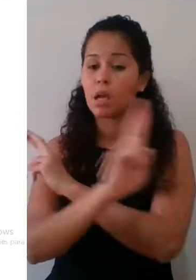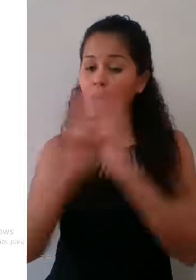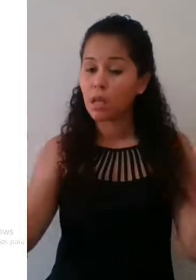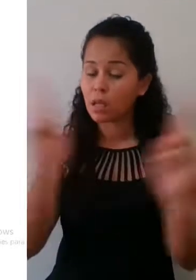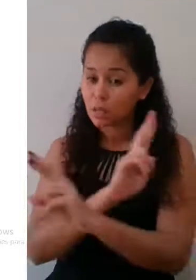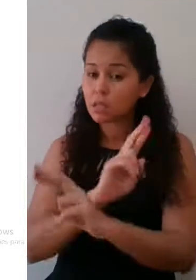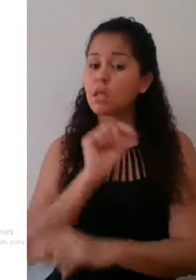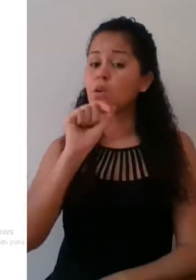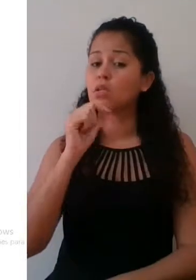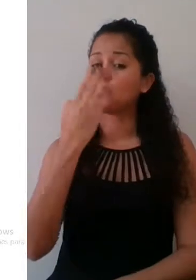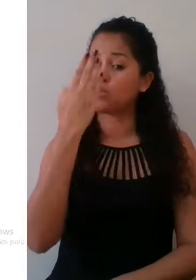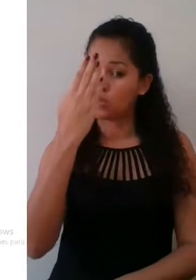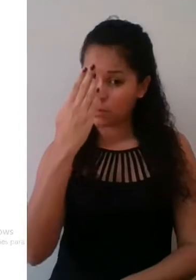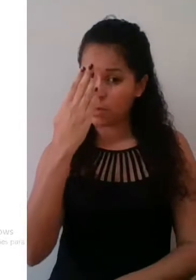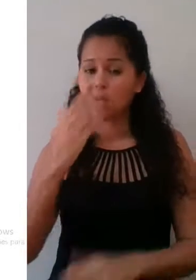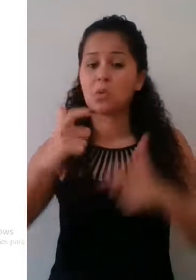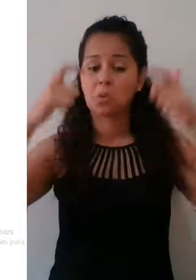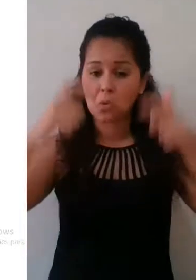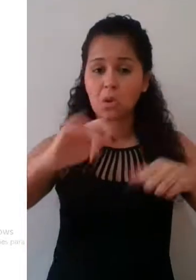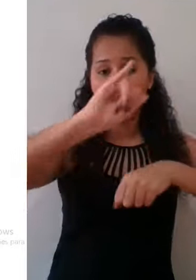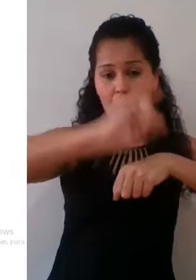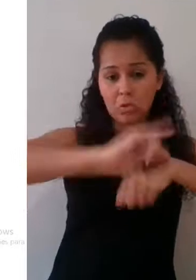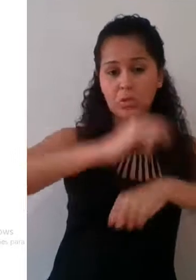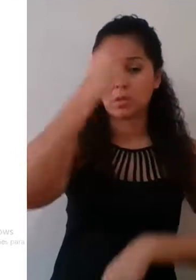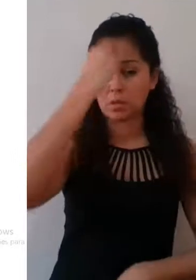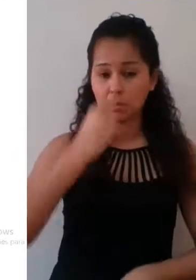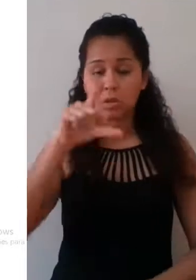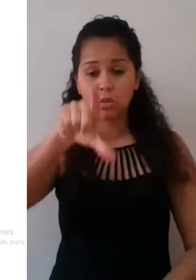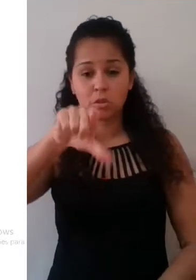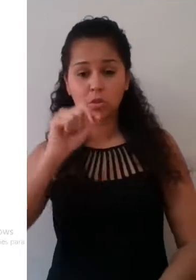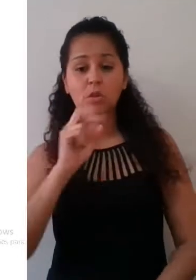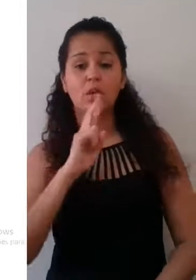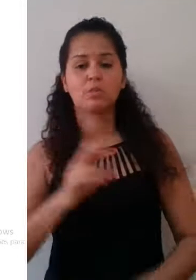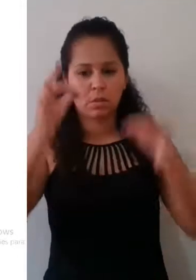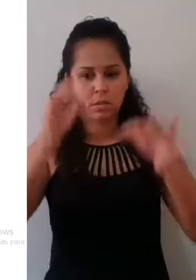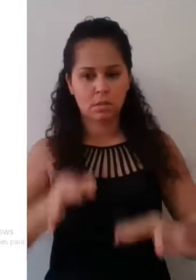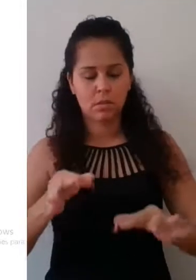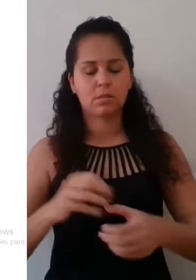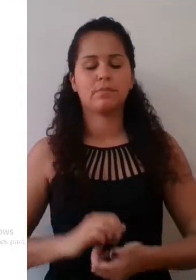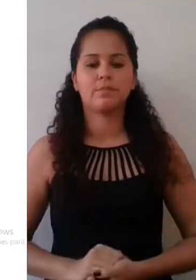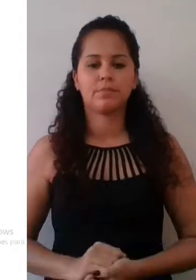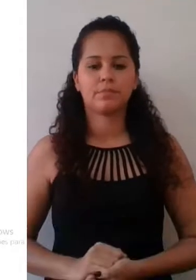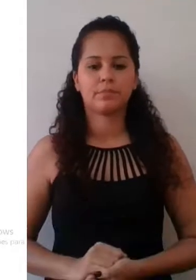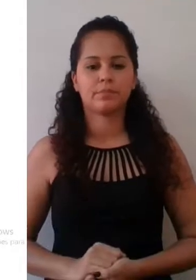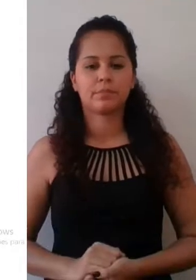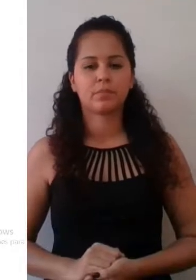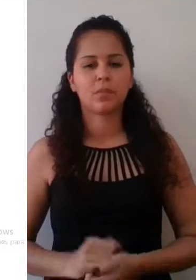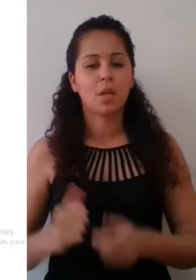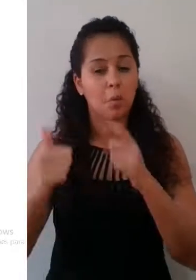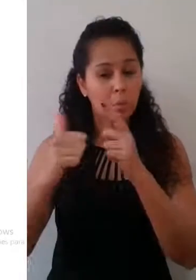posição do objeto na imagem, assinale a alternativa correta. Então, primeira